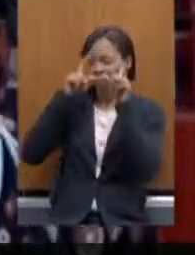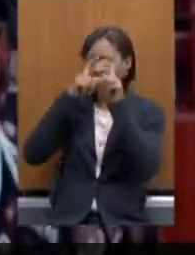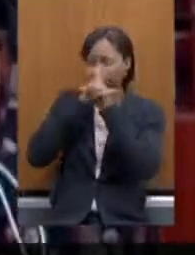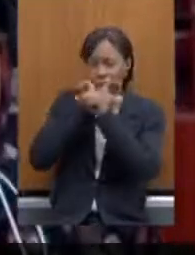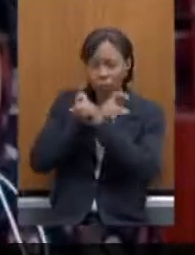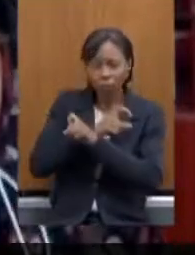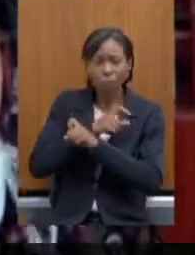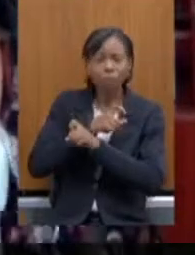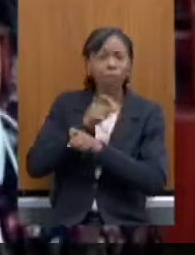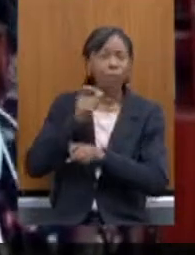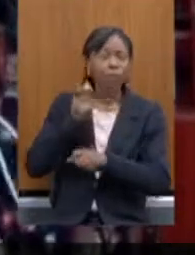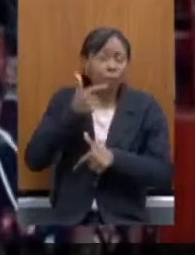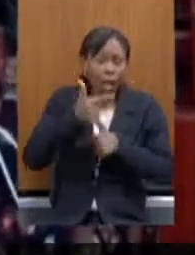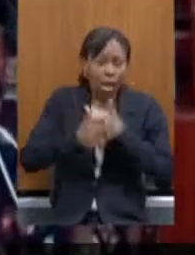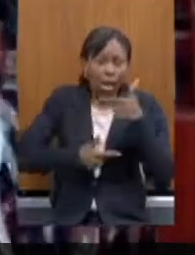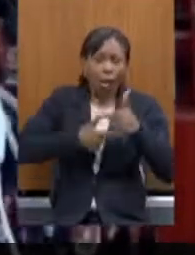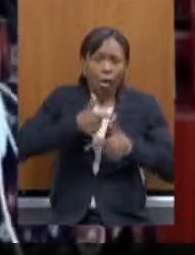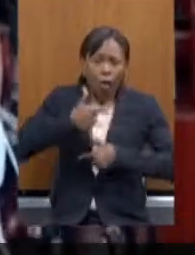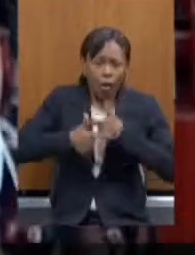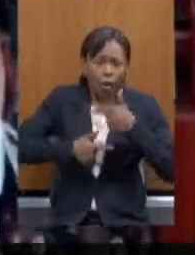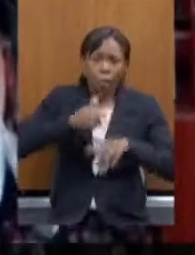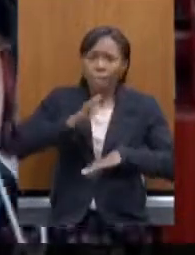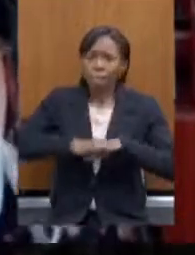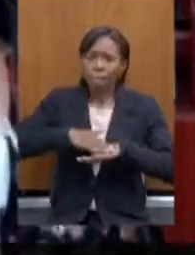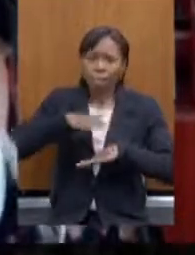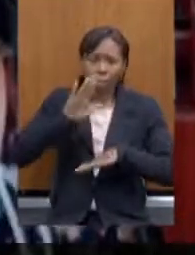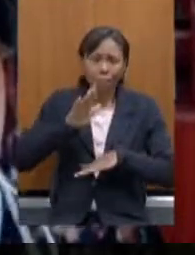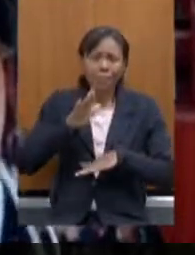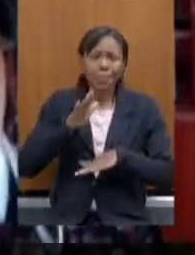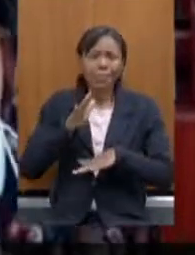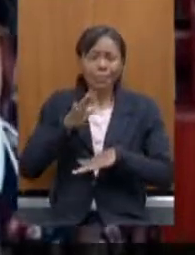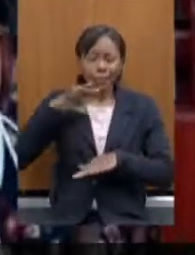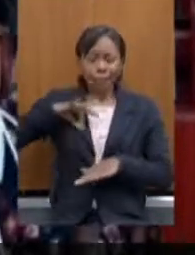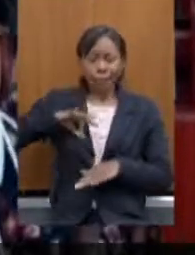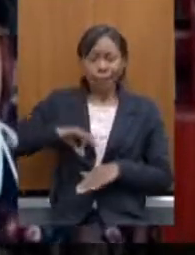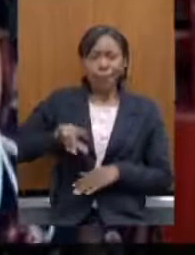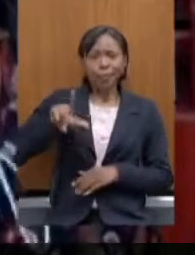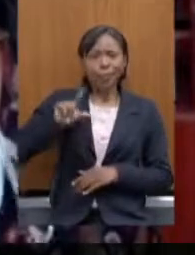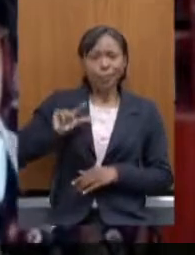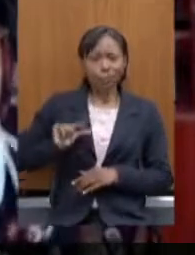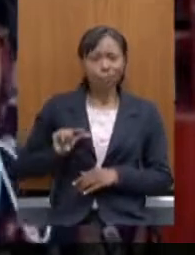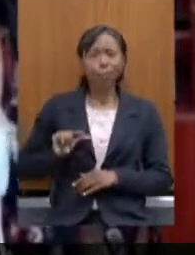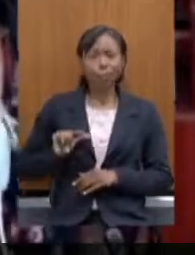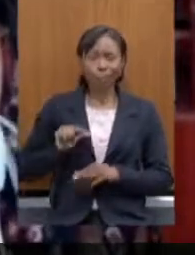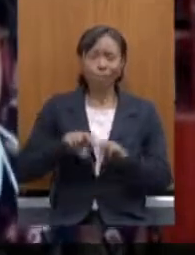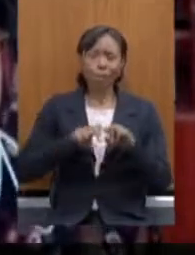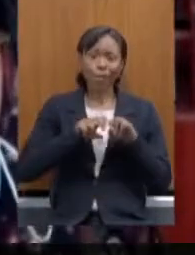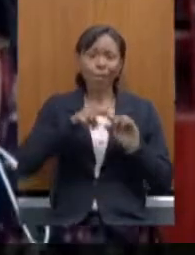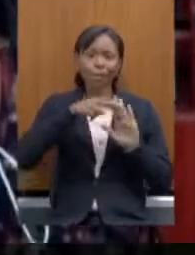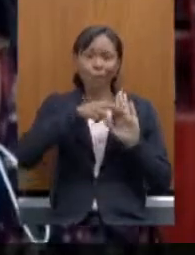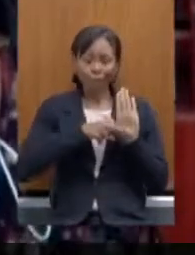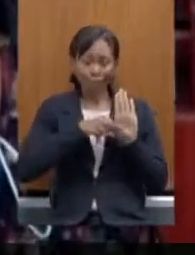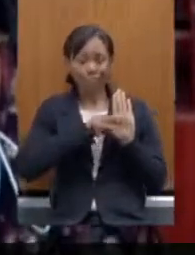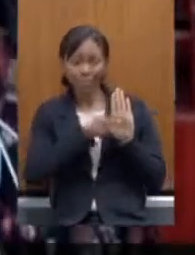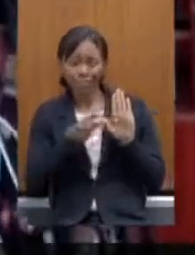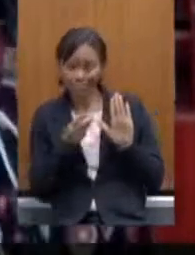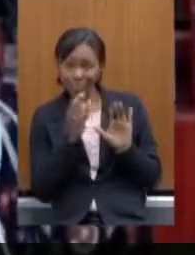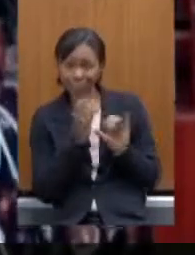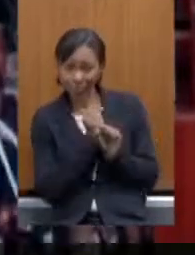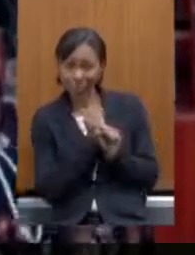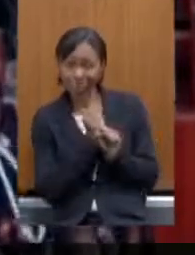mais então vamos trabalhar muito mais vão ganhar muito menos pelos regra de cálculo da aposentadoria